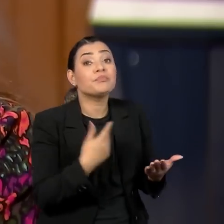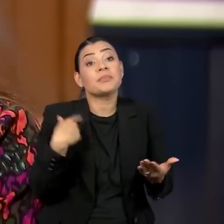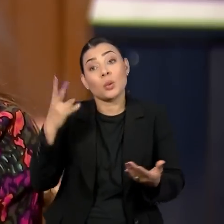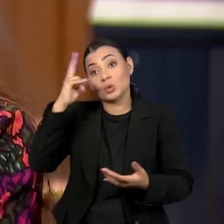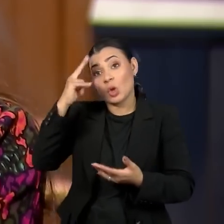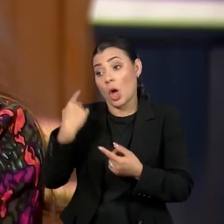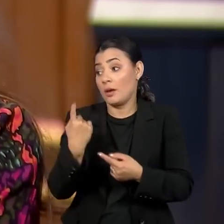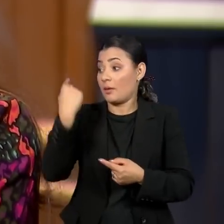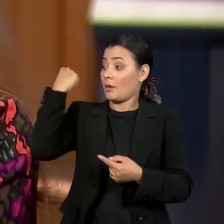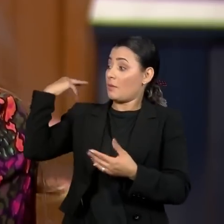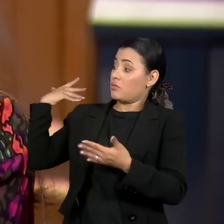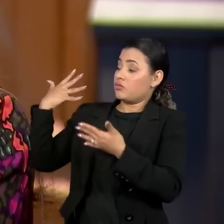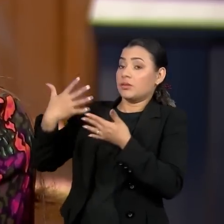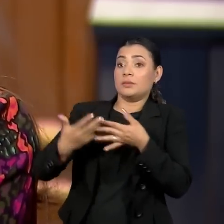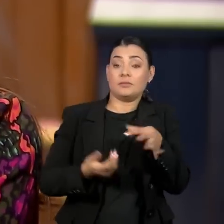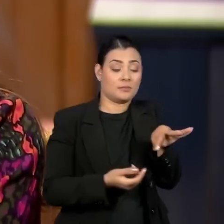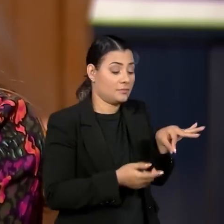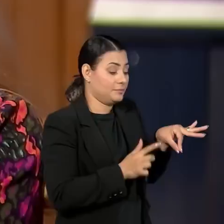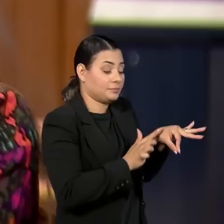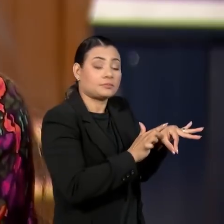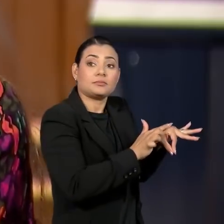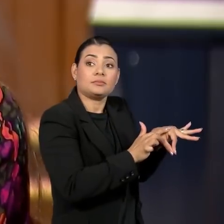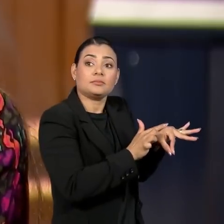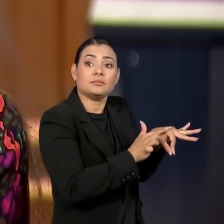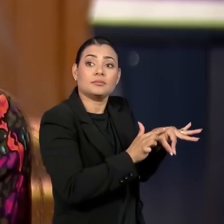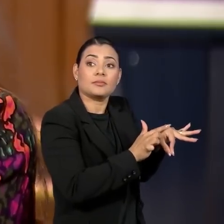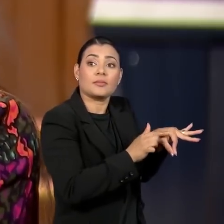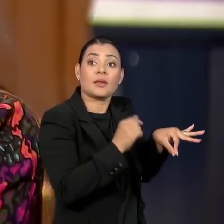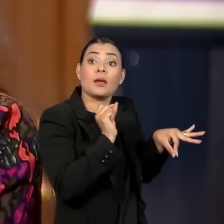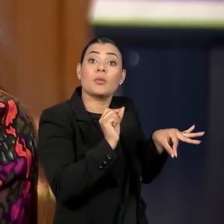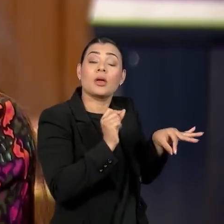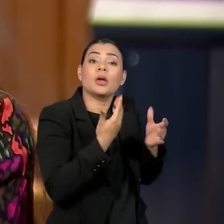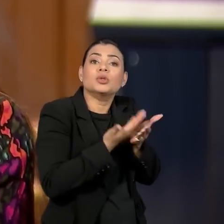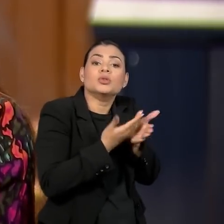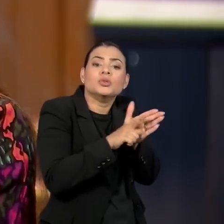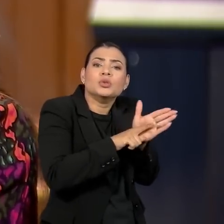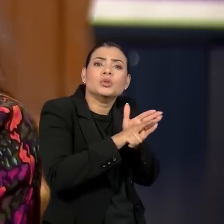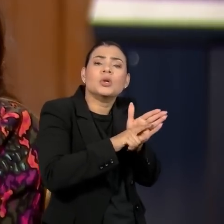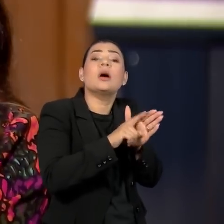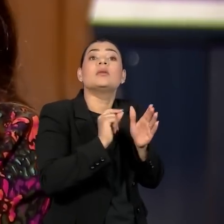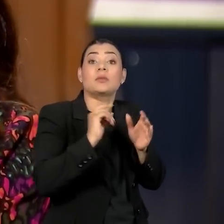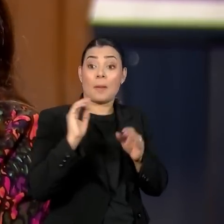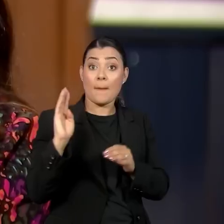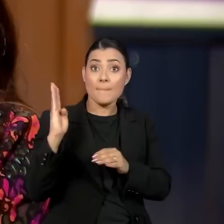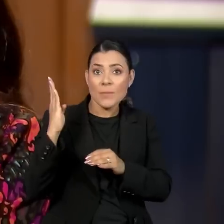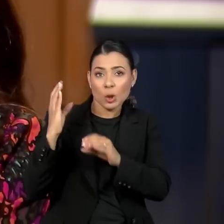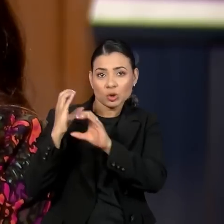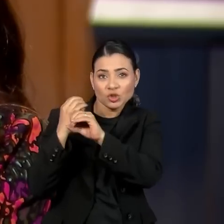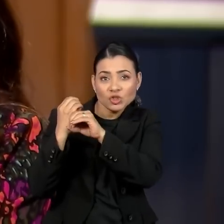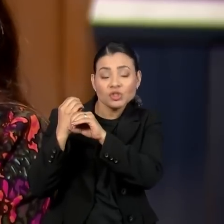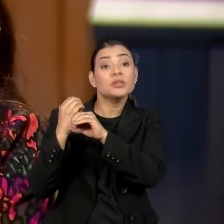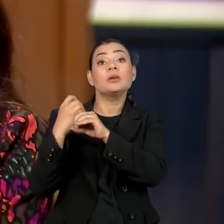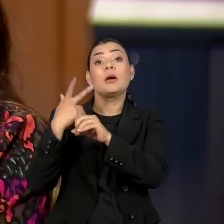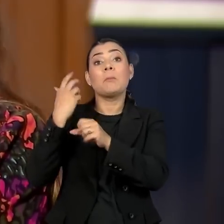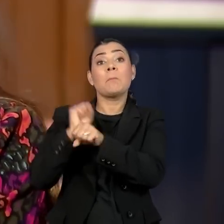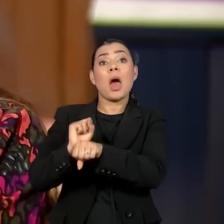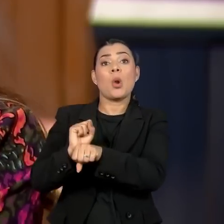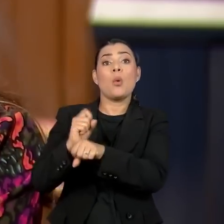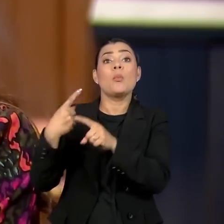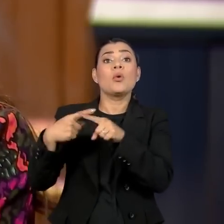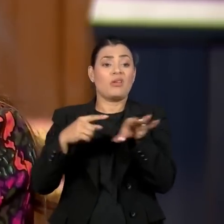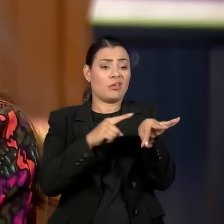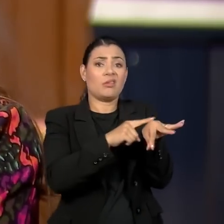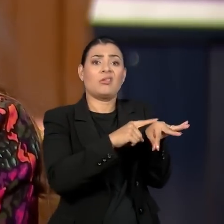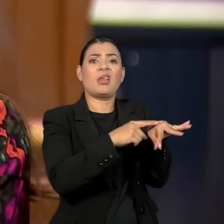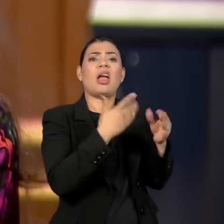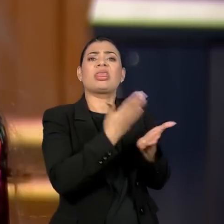historicamente, o clitóris, por exemplo, ele deixou de ser estudado nos livros de anatomia quando, muito tempo atrás, se descobriu que ele não tinha nada a